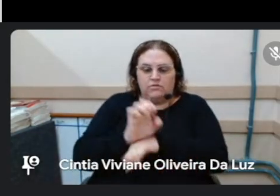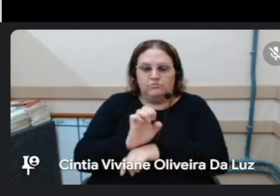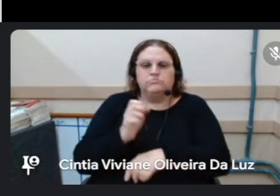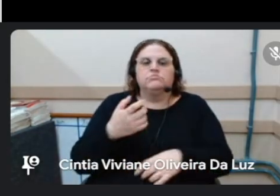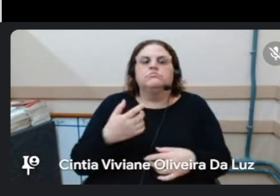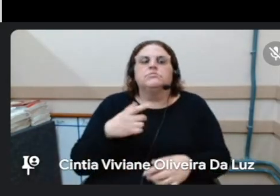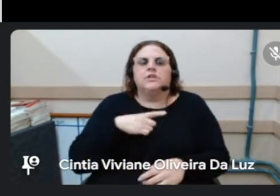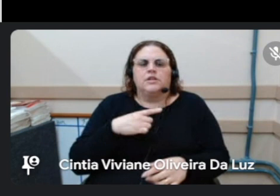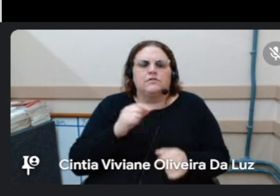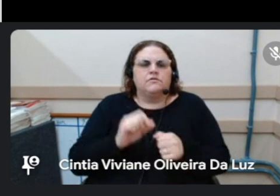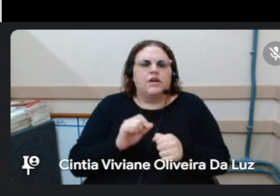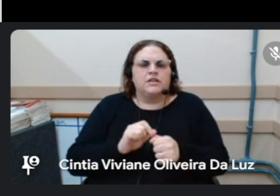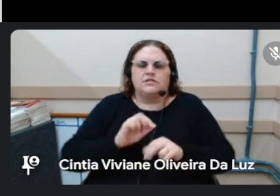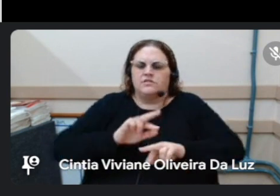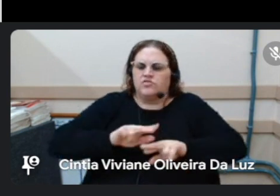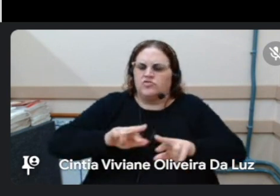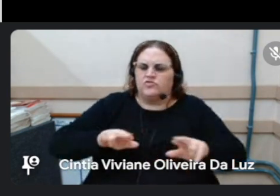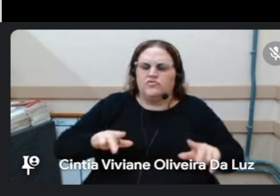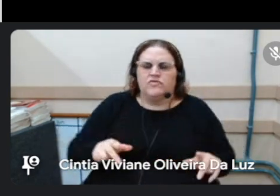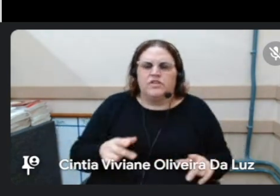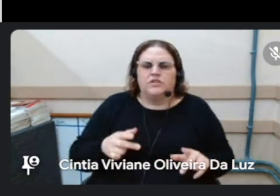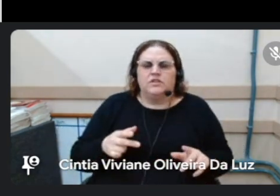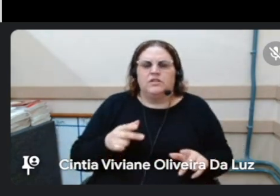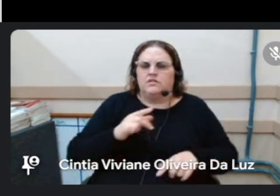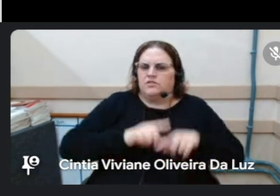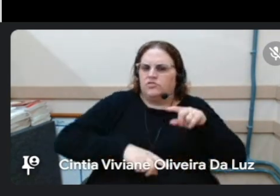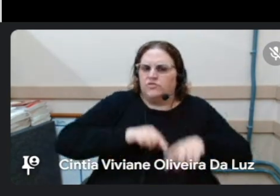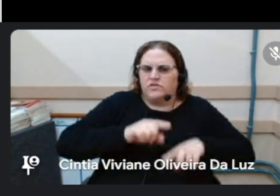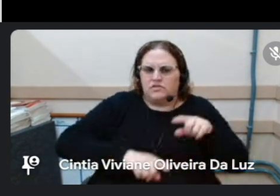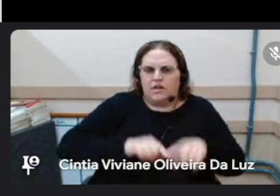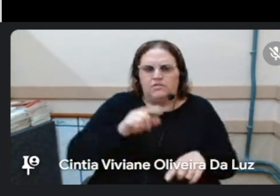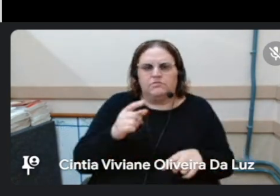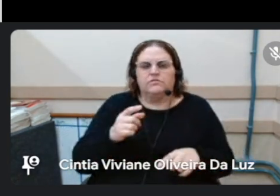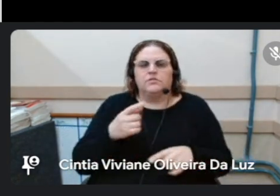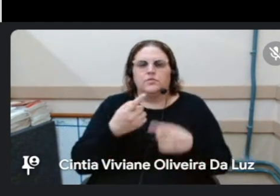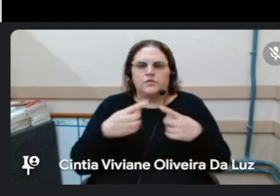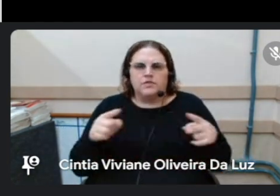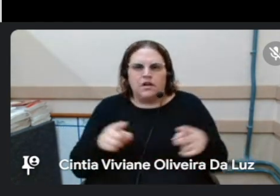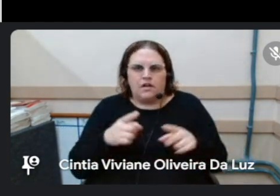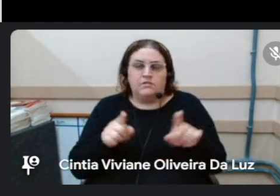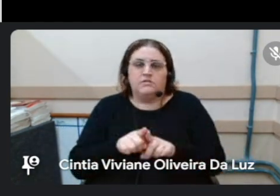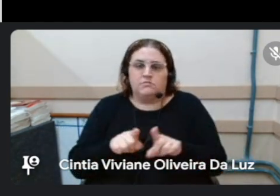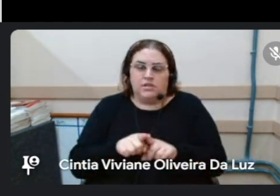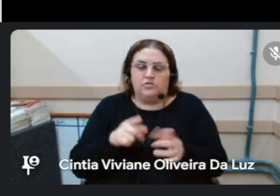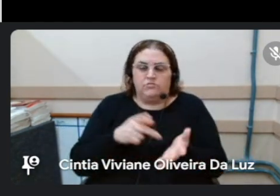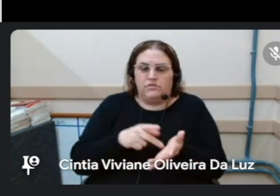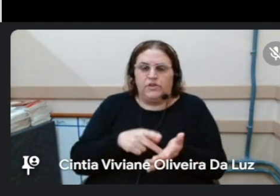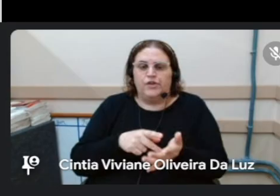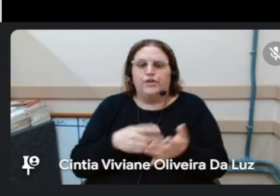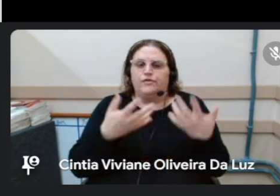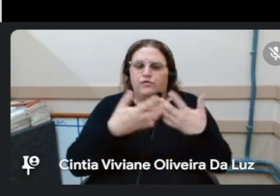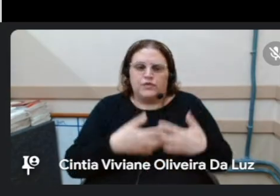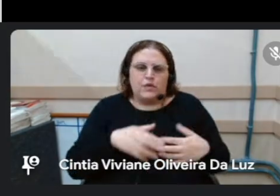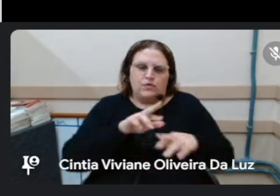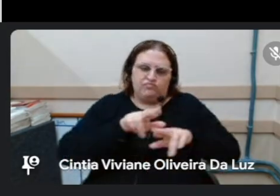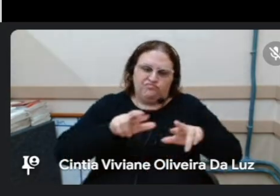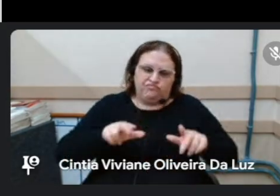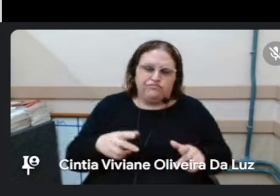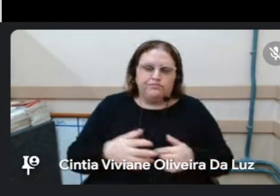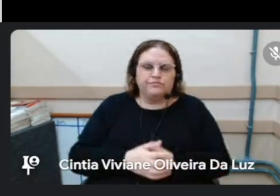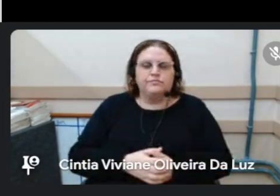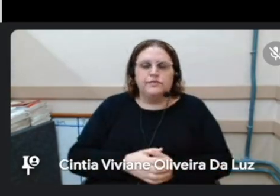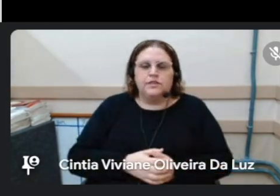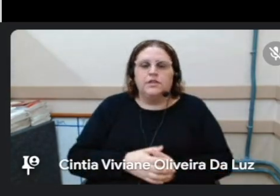mais diversas atividades musicais inclusive funções etc e foi muito